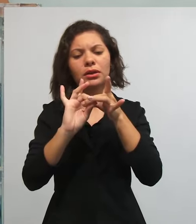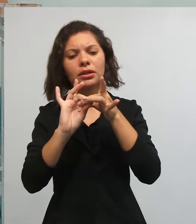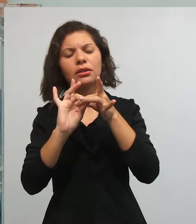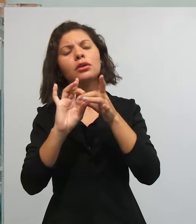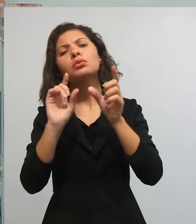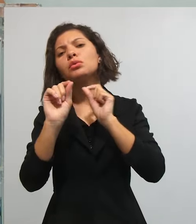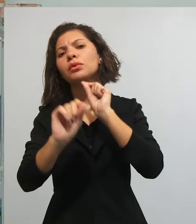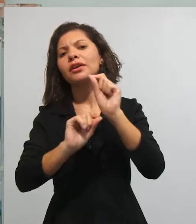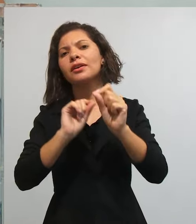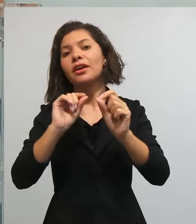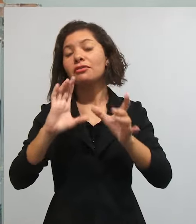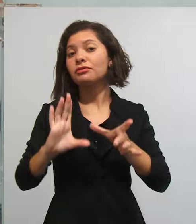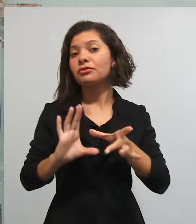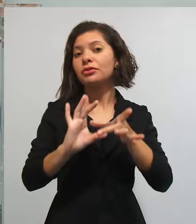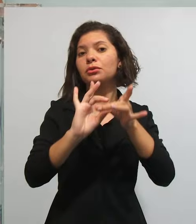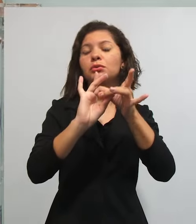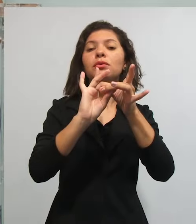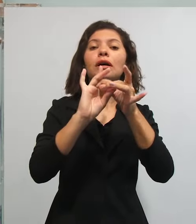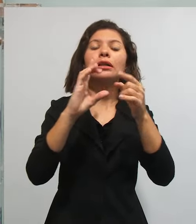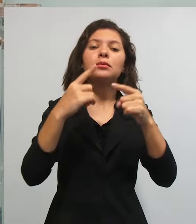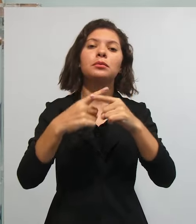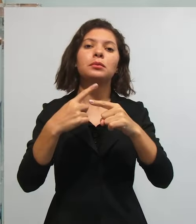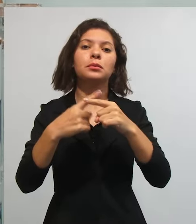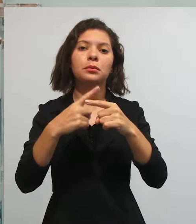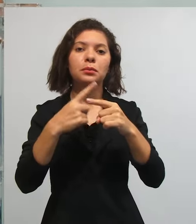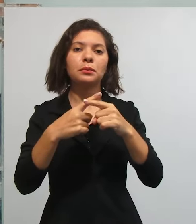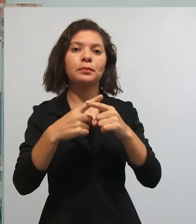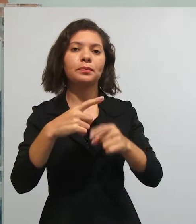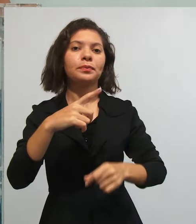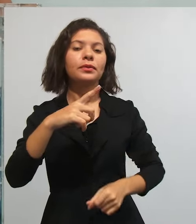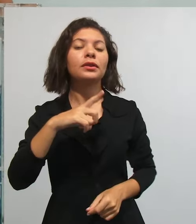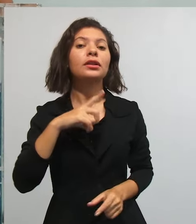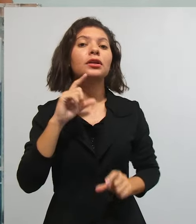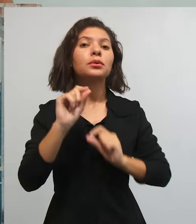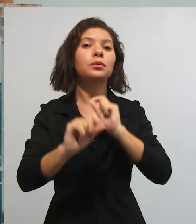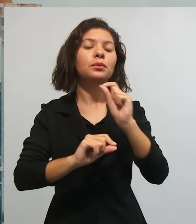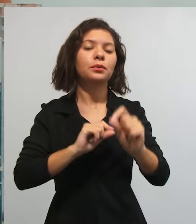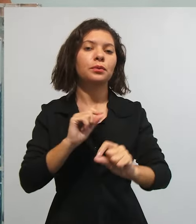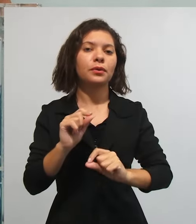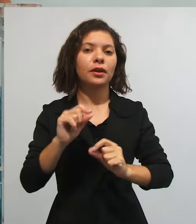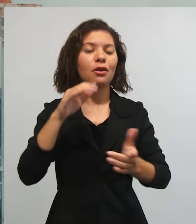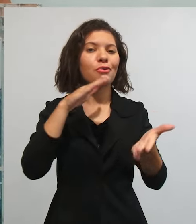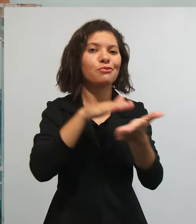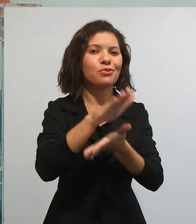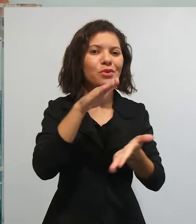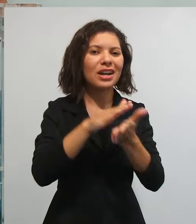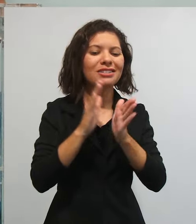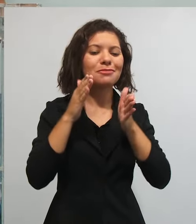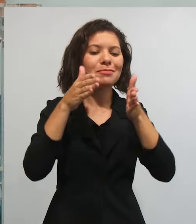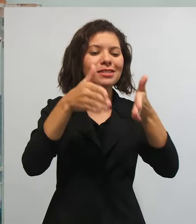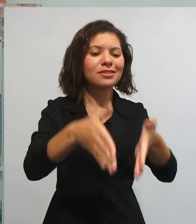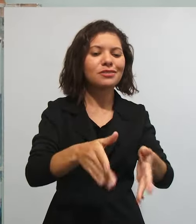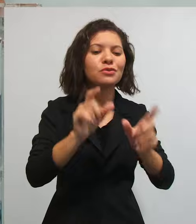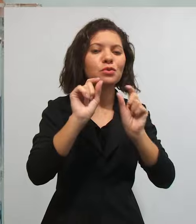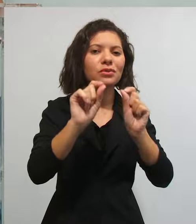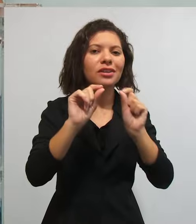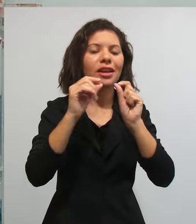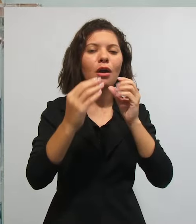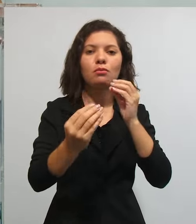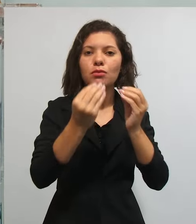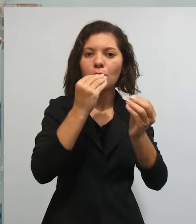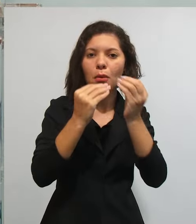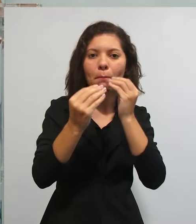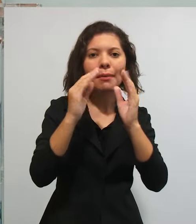Ela é uma receita vinculada. Por quê? Porque ela tem uma despesa específica, certo? Eu não posso pegar